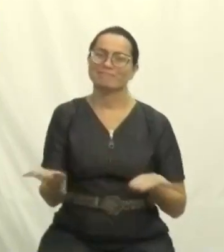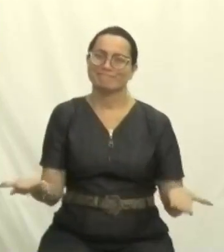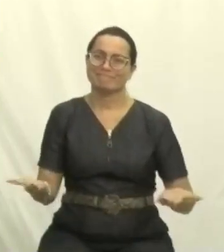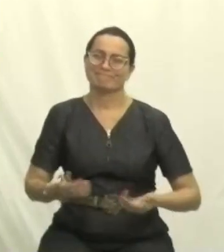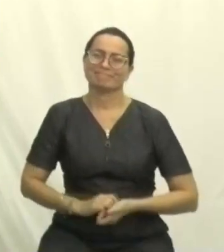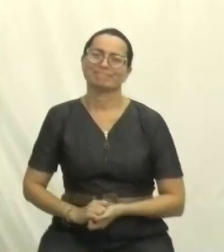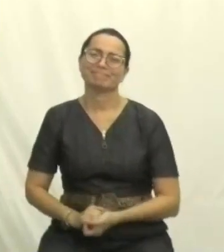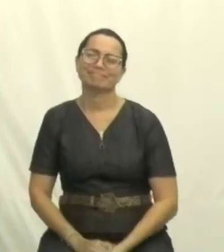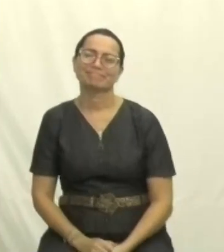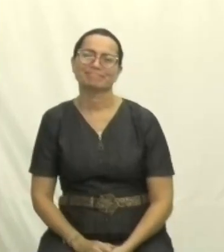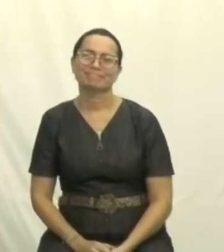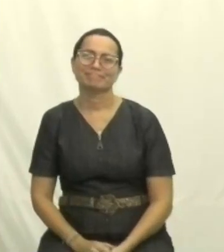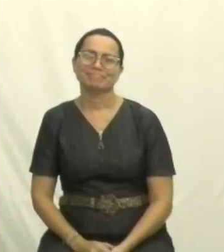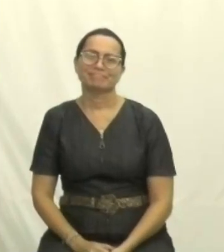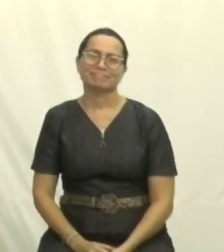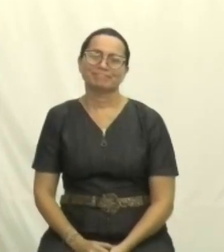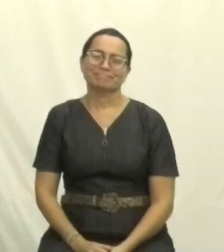presidente.